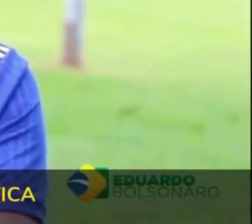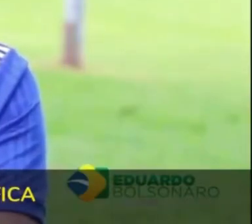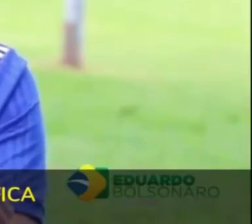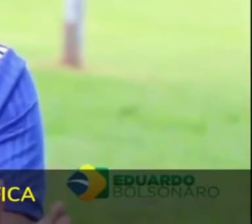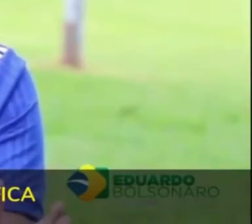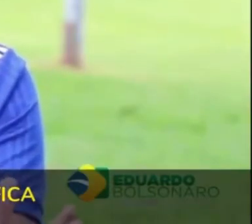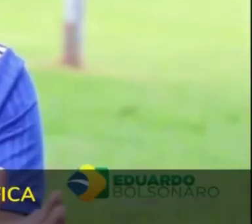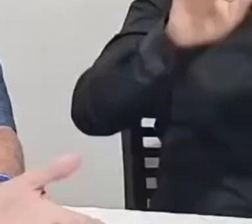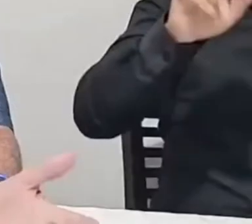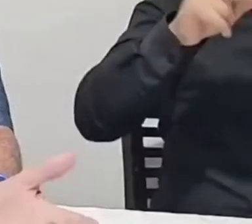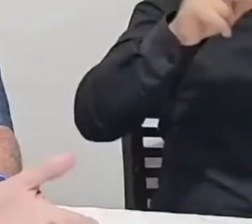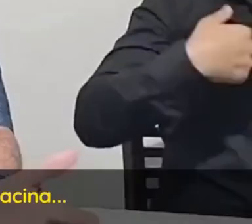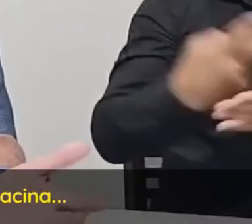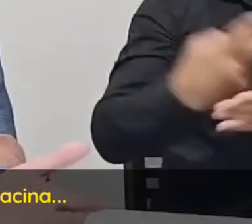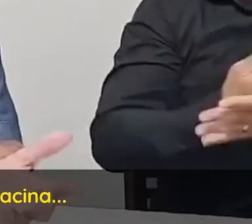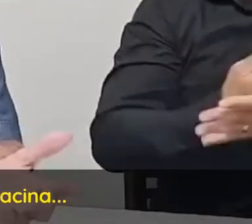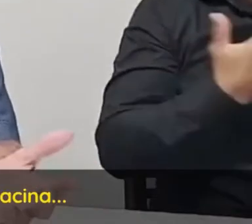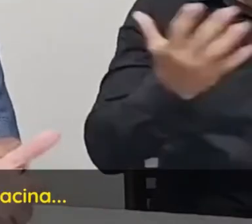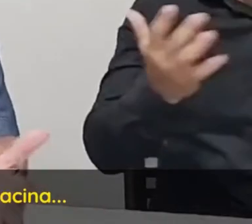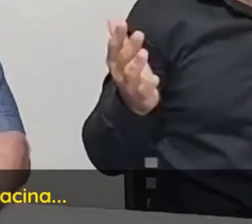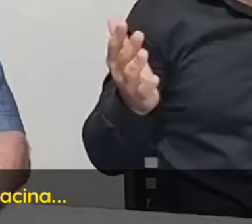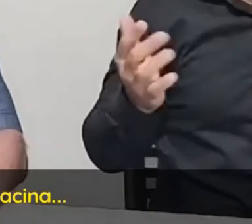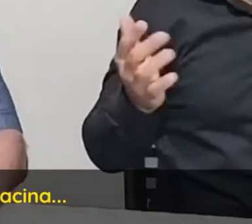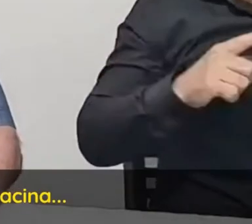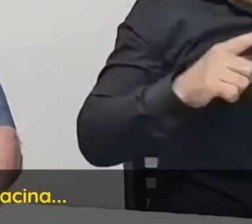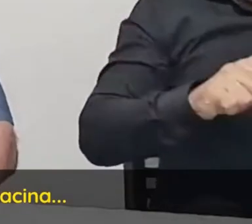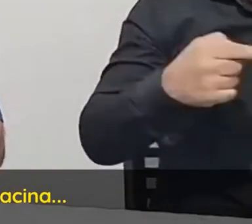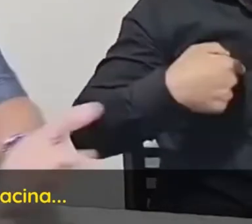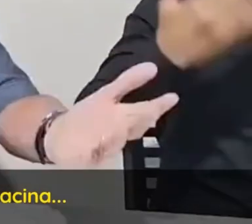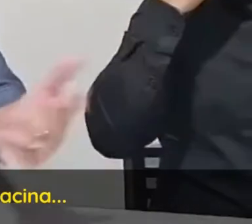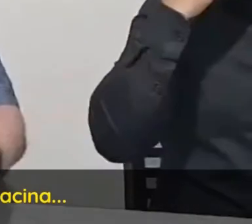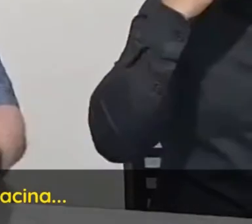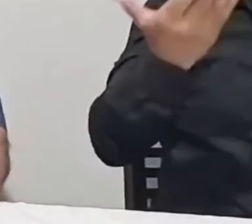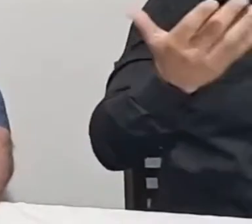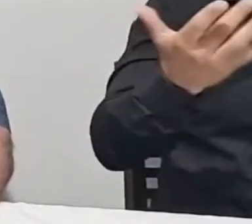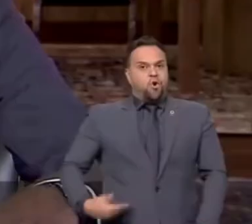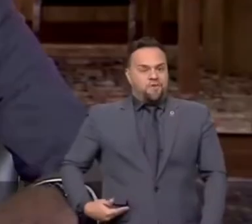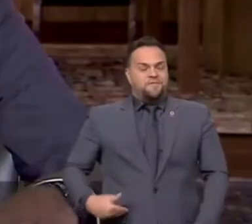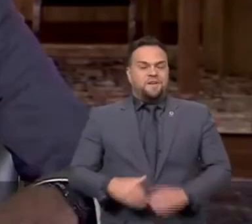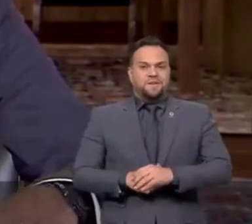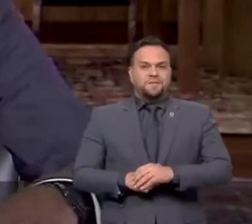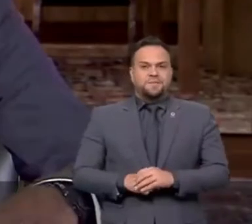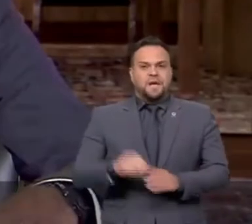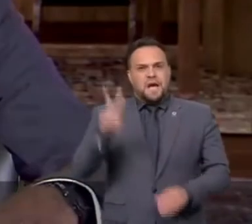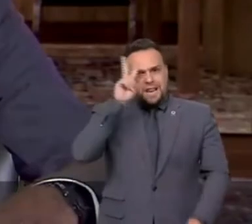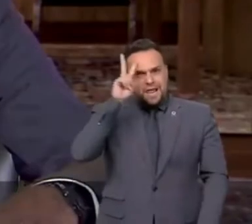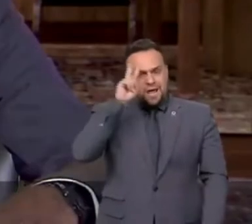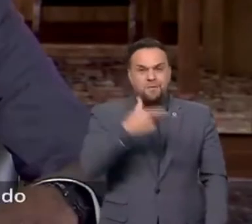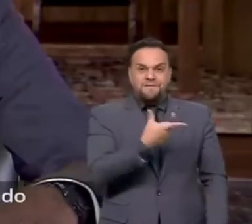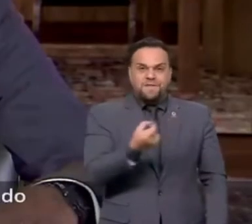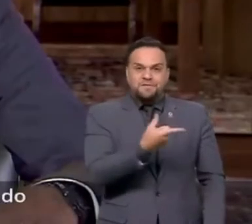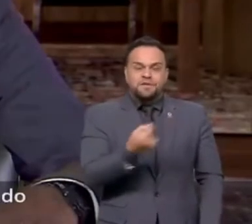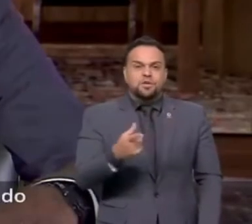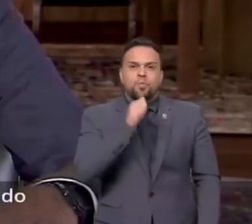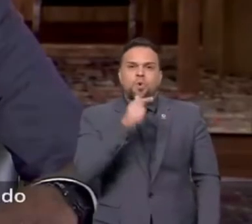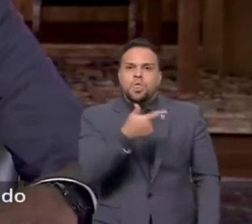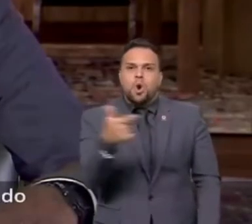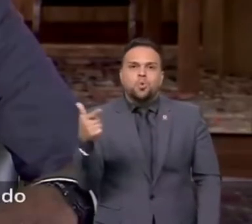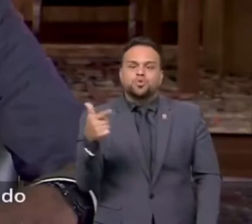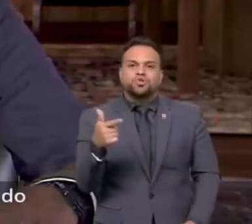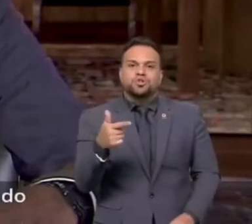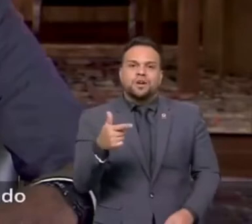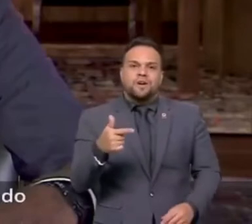não se justifica. Eu não consigo entender essa gana por vacina. Lembro que em 2020 não existia